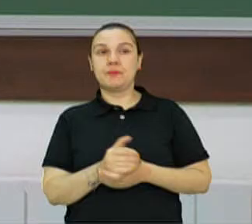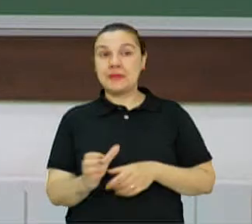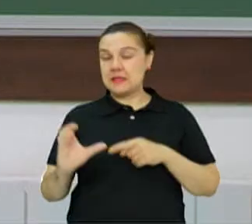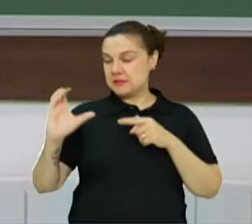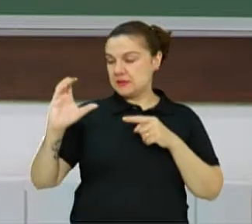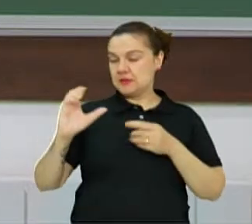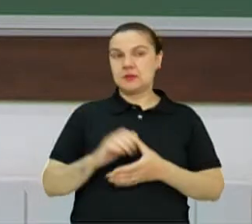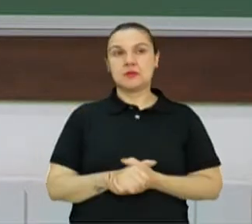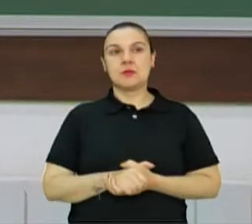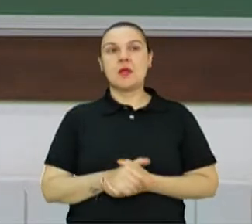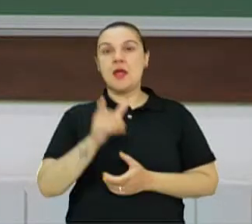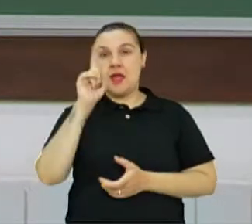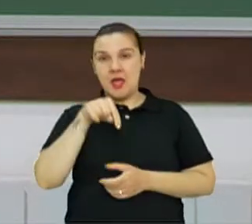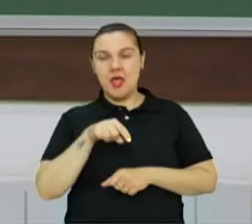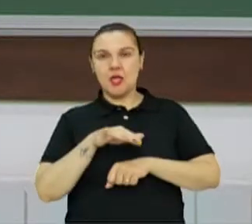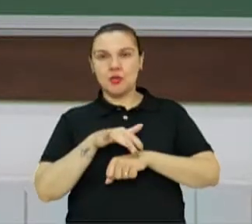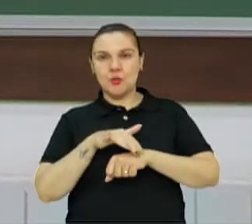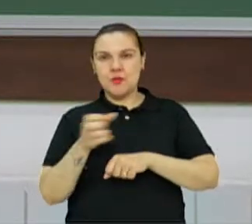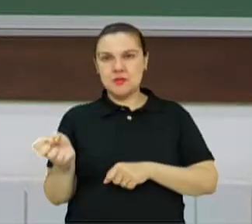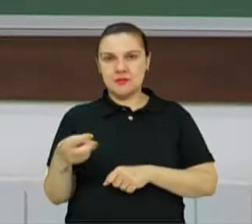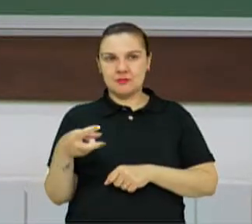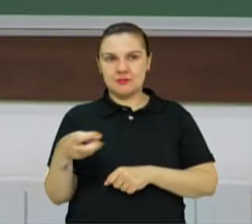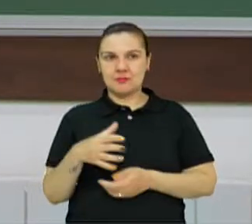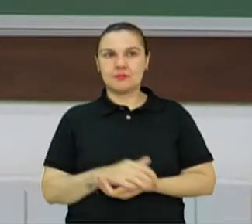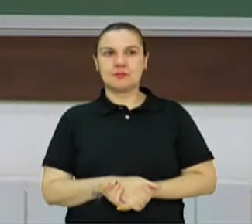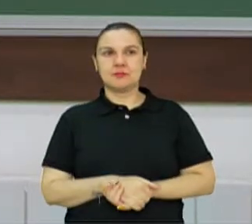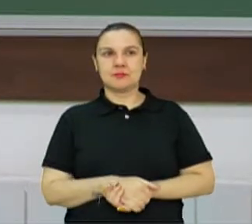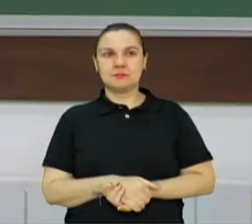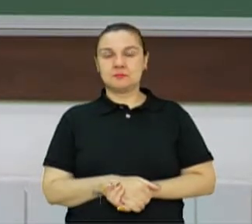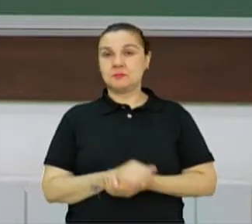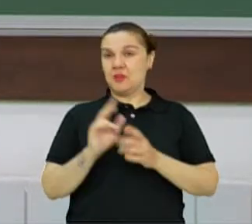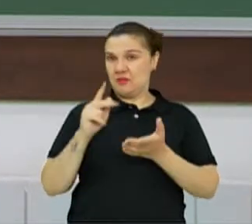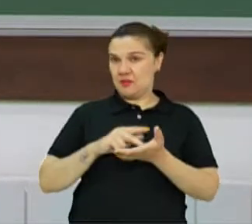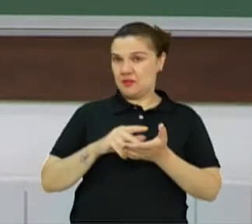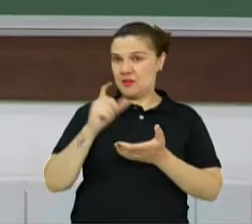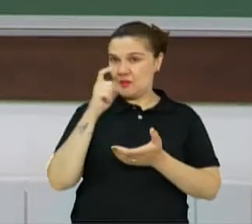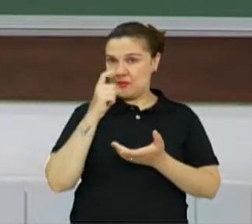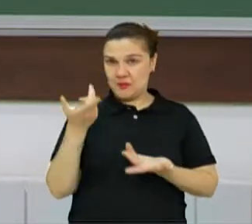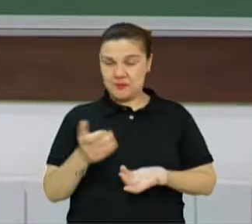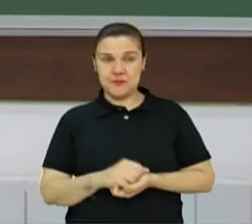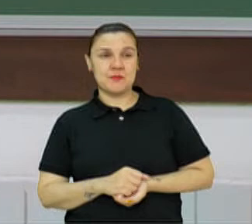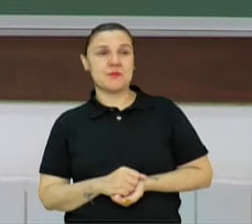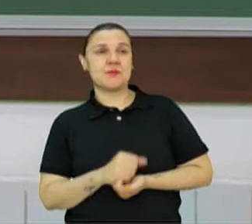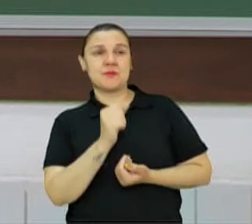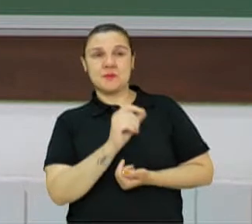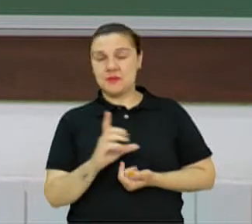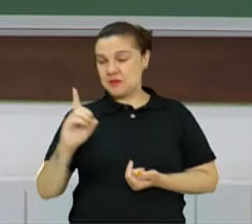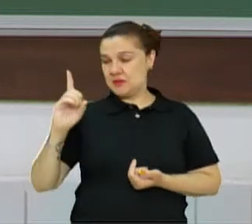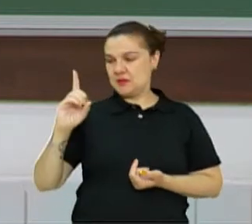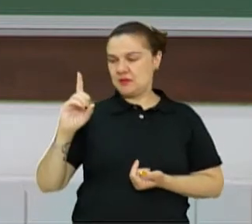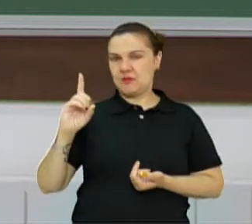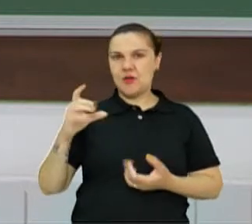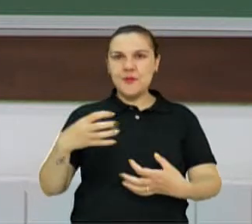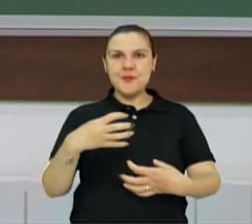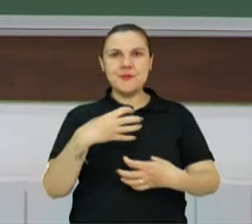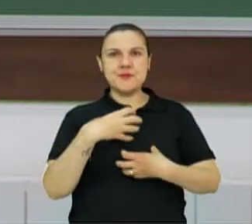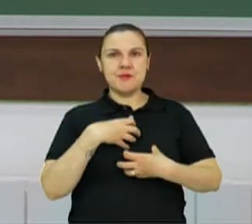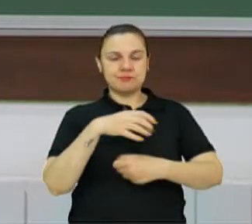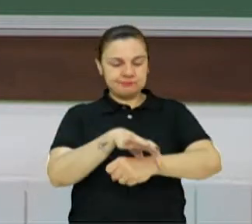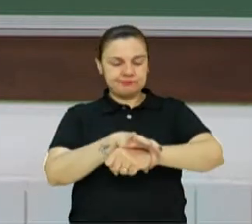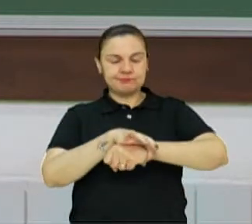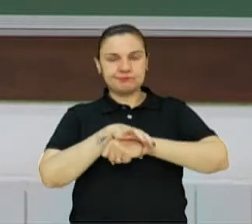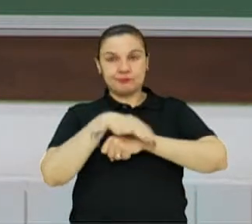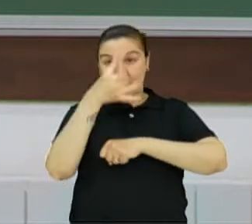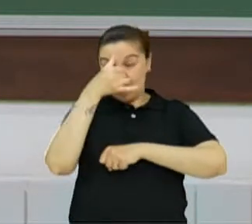Na letra C, é uma doença viral? Verdadeiro? Falso? Na letra D, a forma de